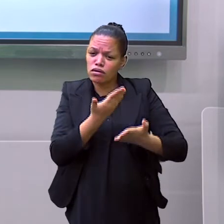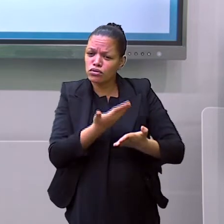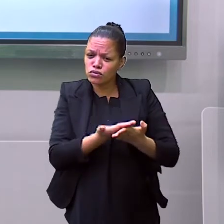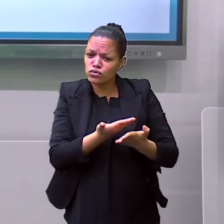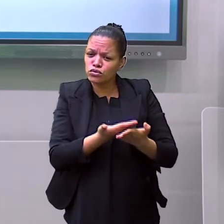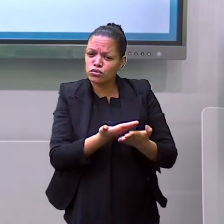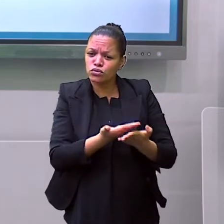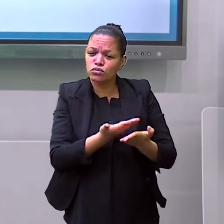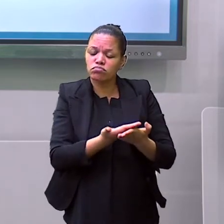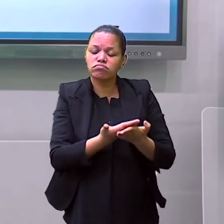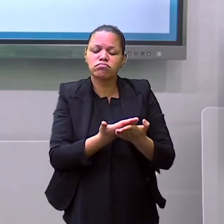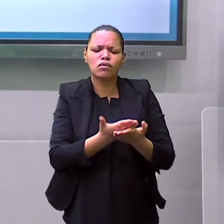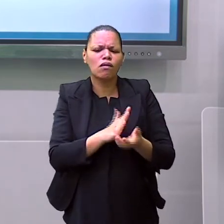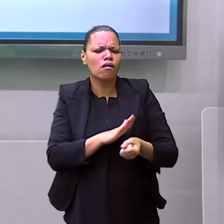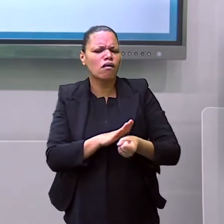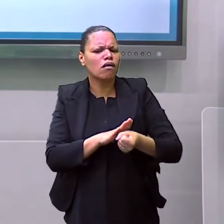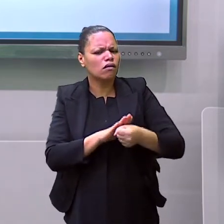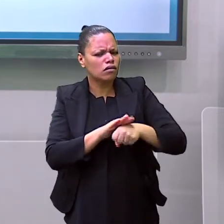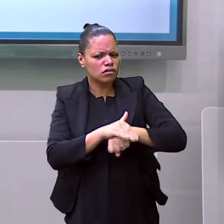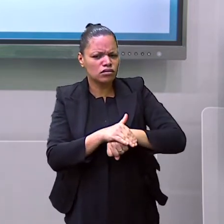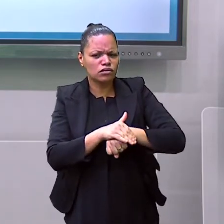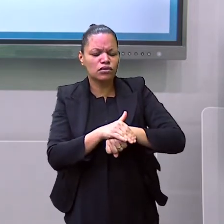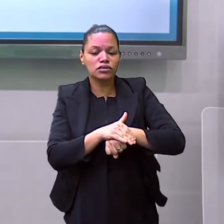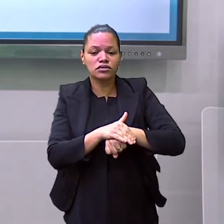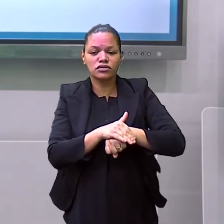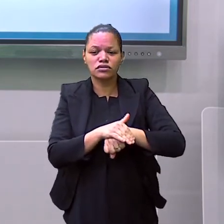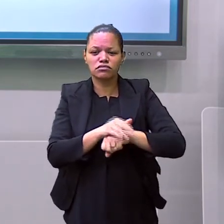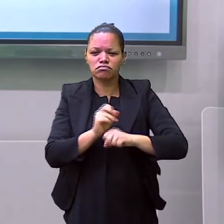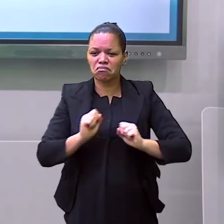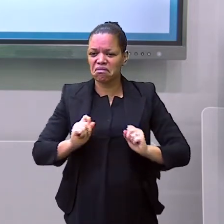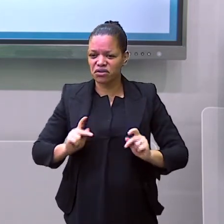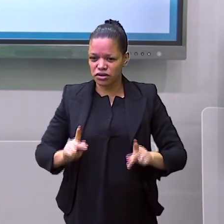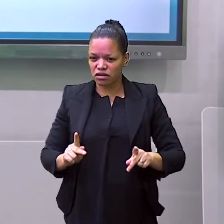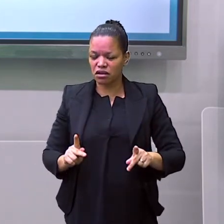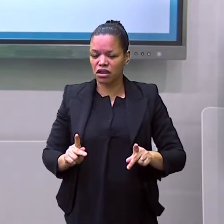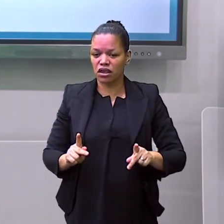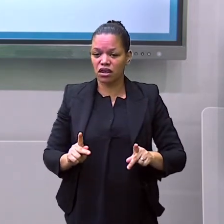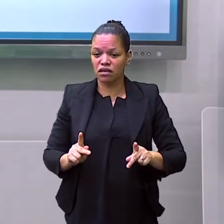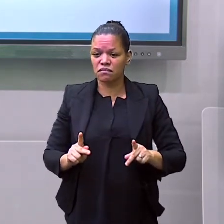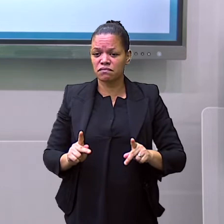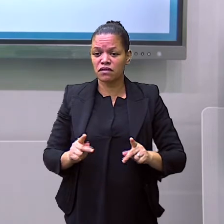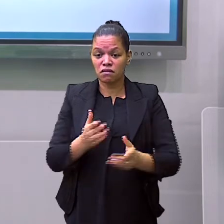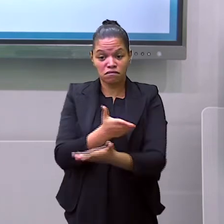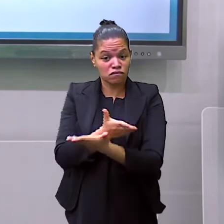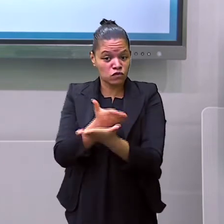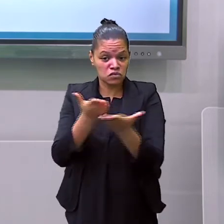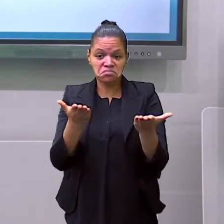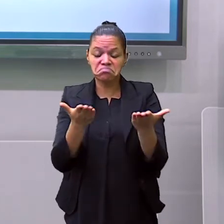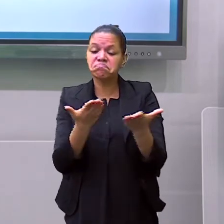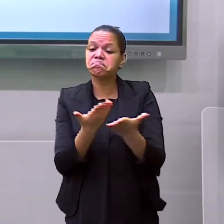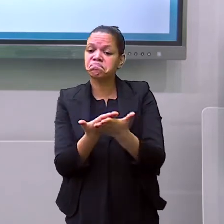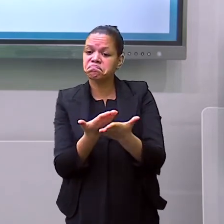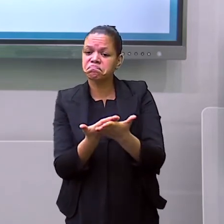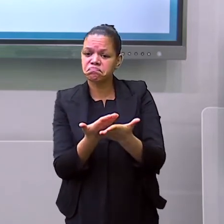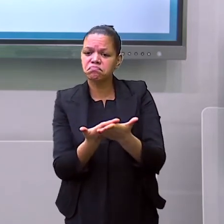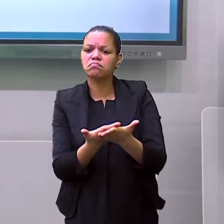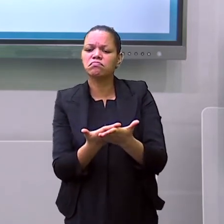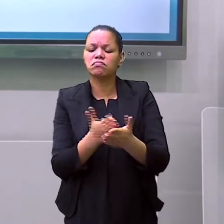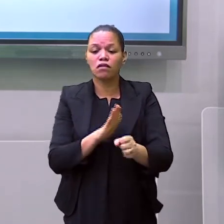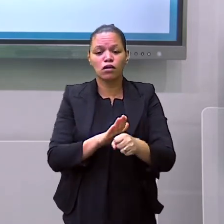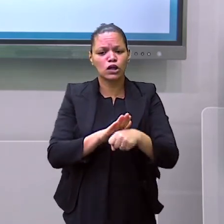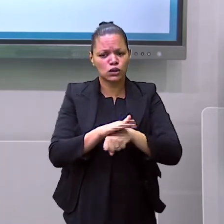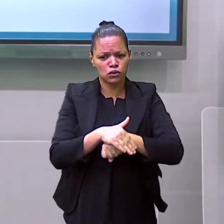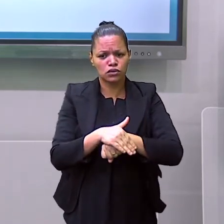eles estão trabalhando. Isso significa que o pessoal da EJA estuda num período